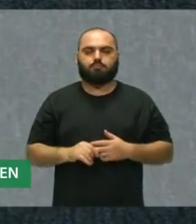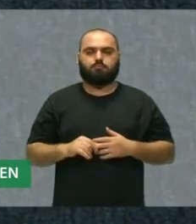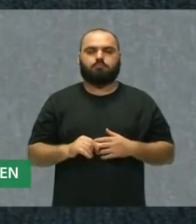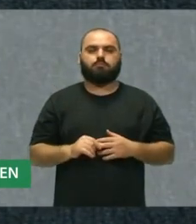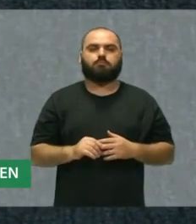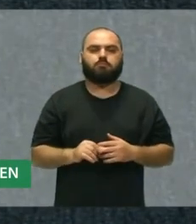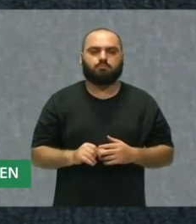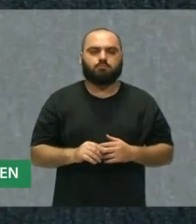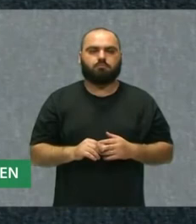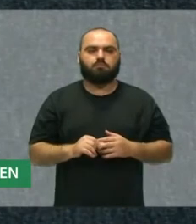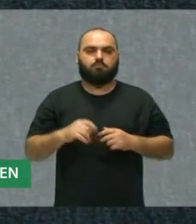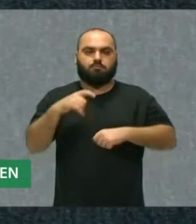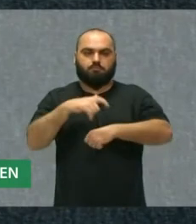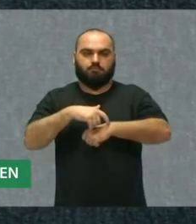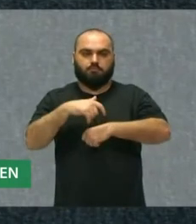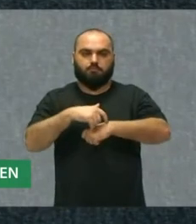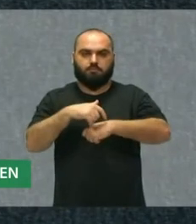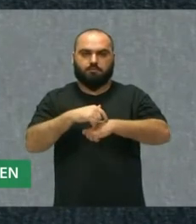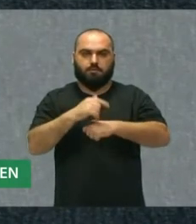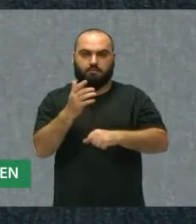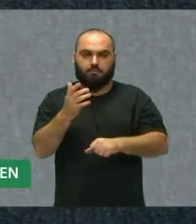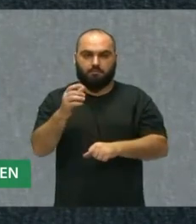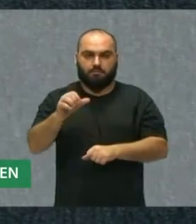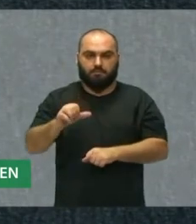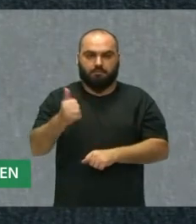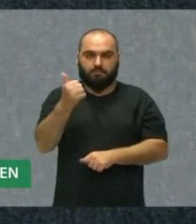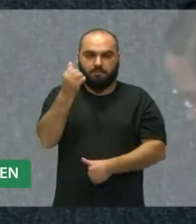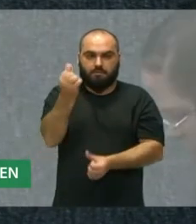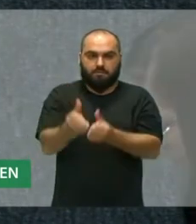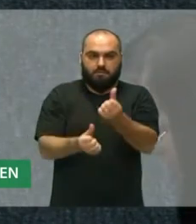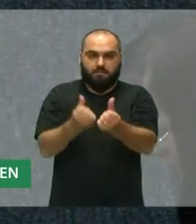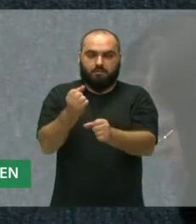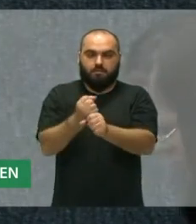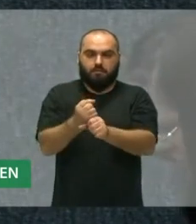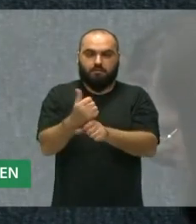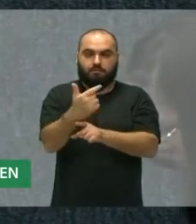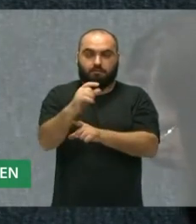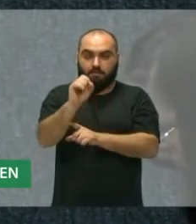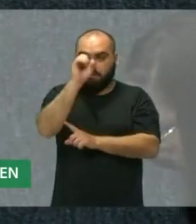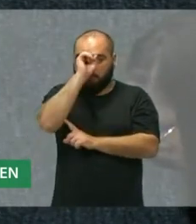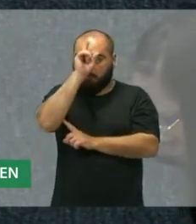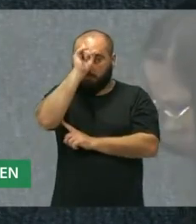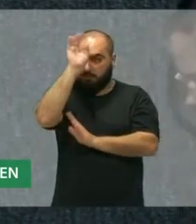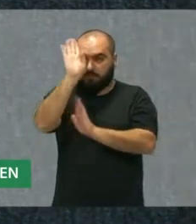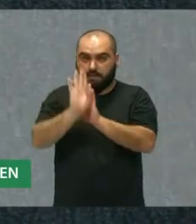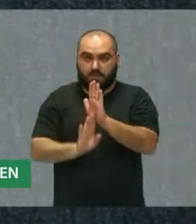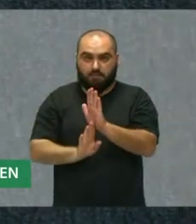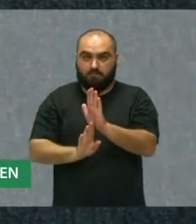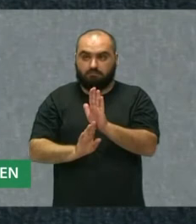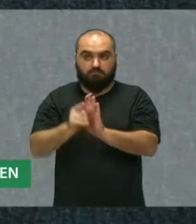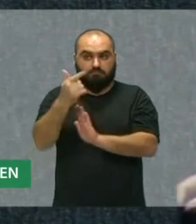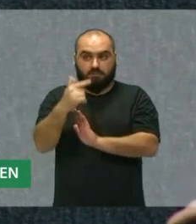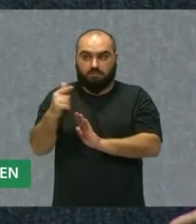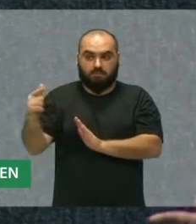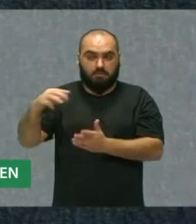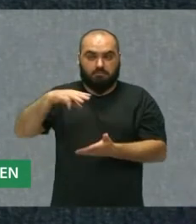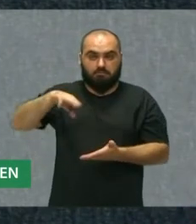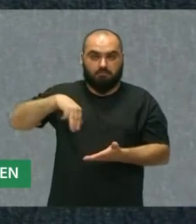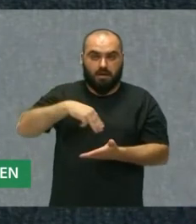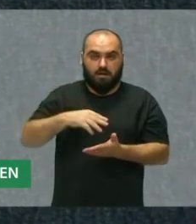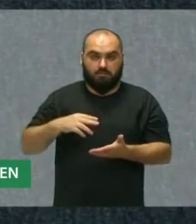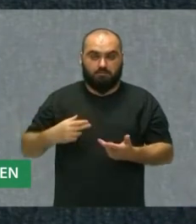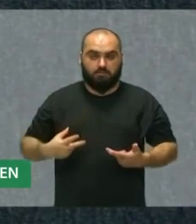Considerando que durante todo o primeiro semestre de 2020, o Hospital Marieta não cumpriu os mapas cirúrgicos de oncologia na